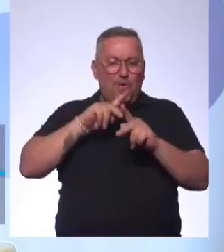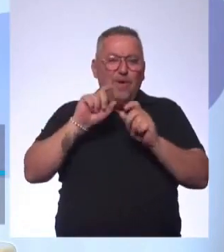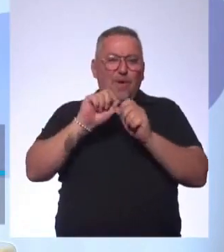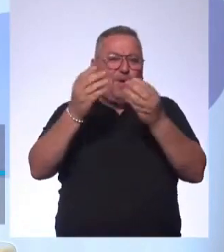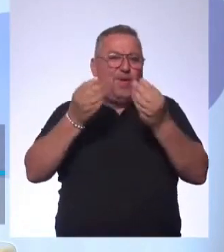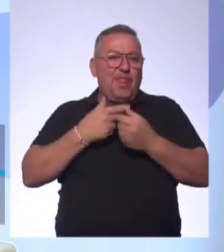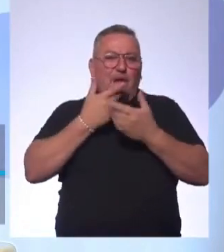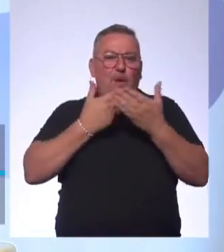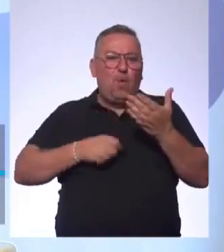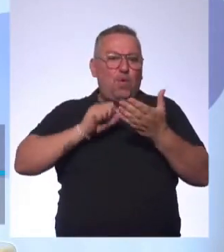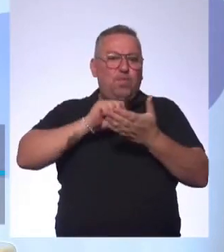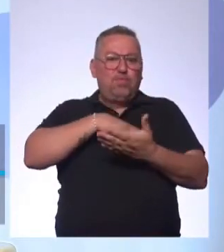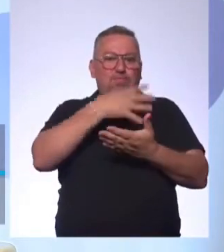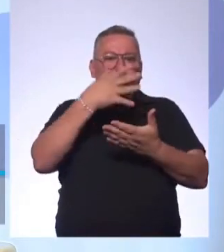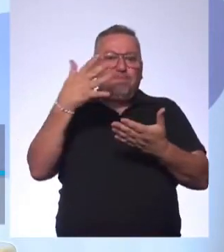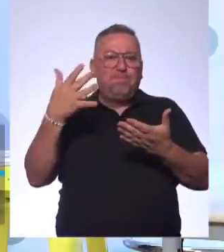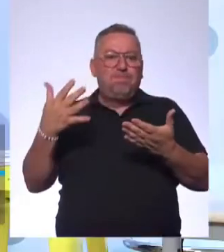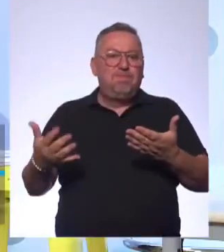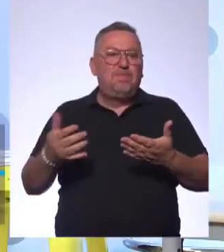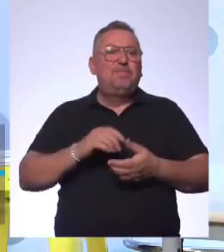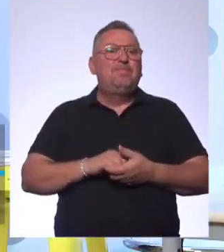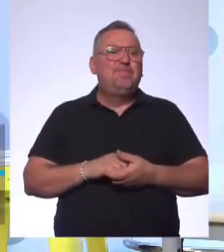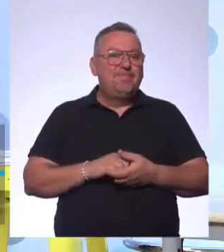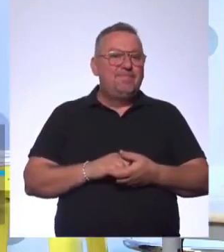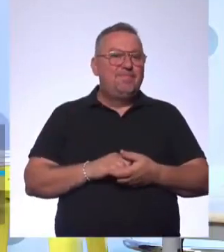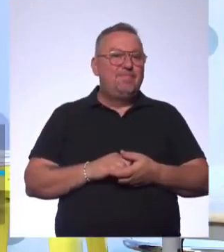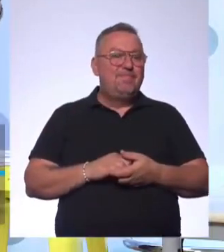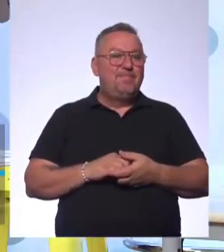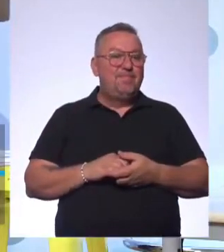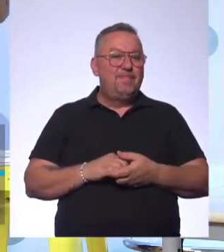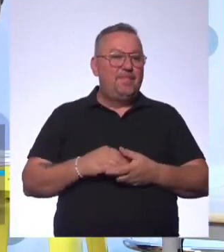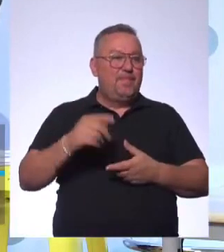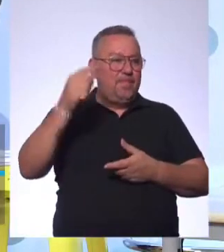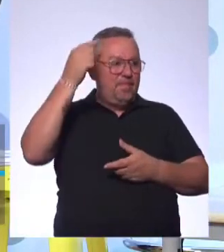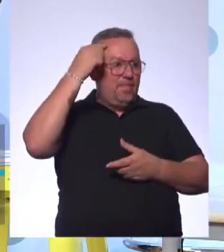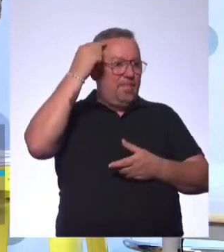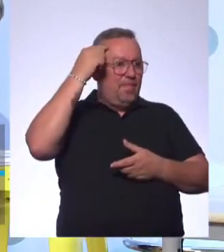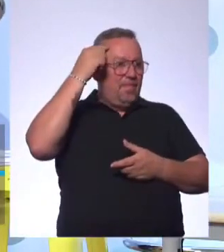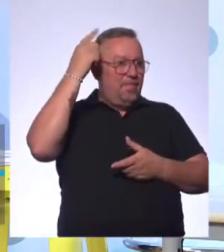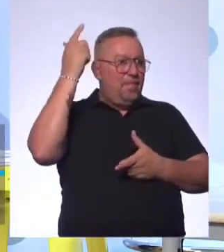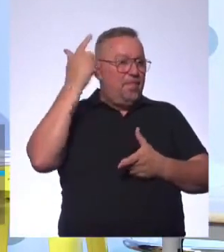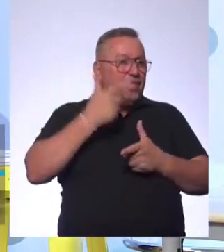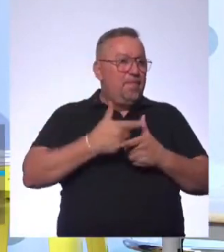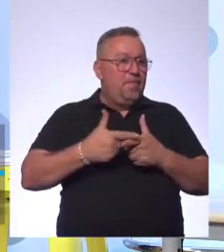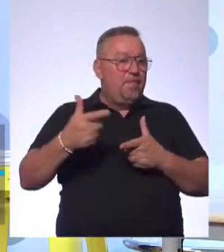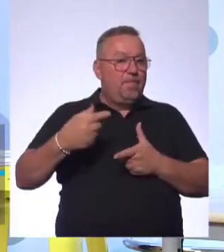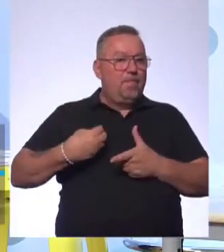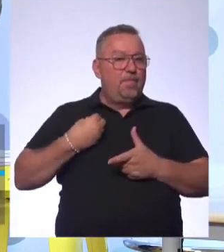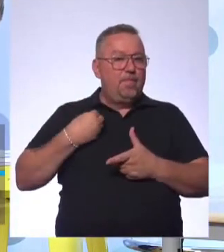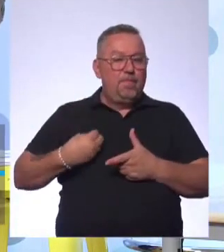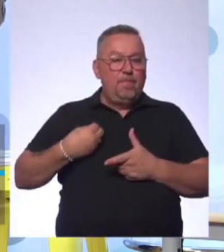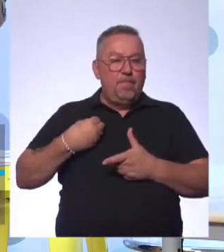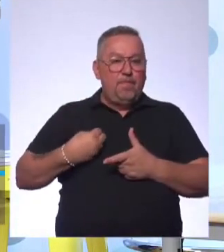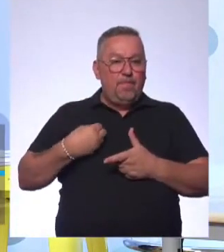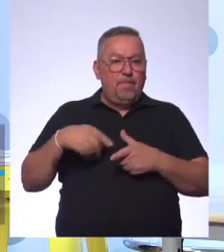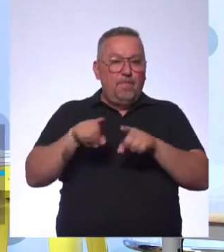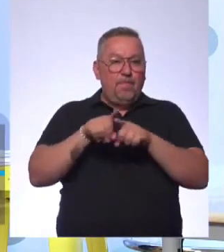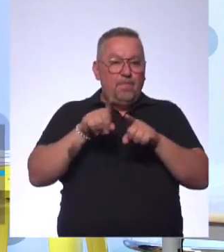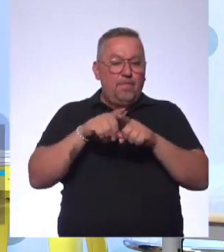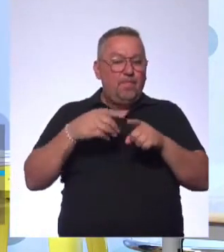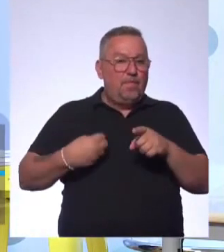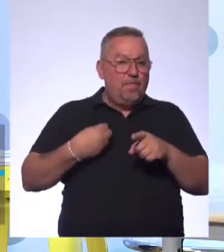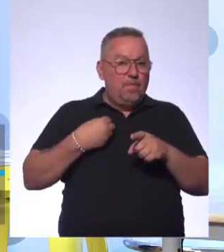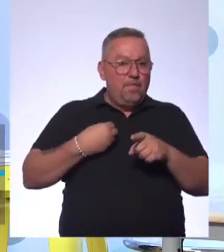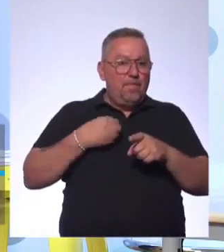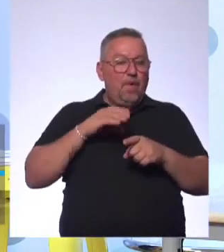verdade, a nossa vida. Isso. E pensando nessas reflexões, né, sobre a presença do senso comum e a presença